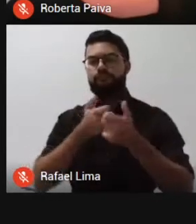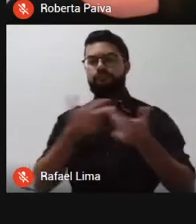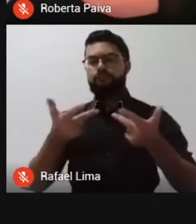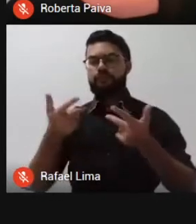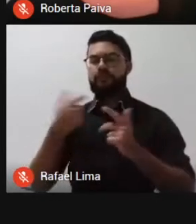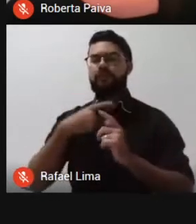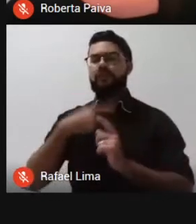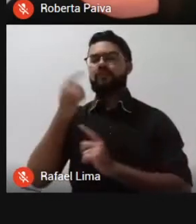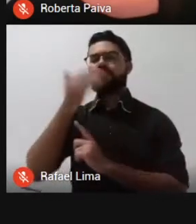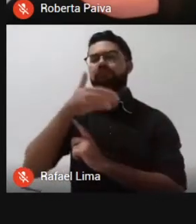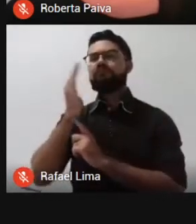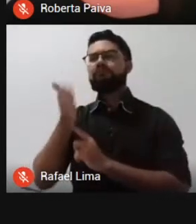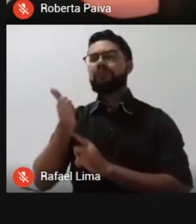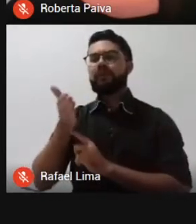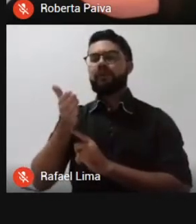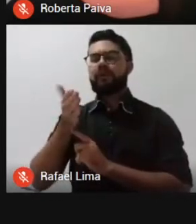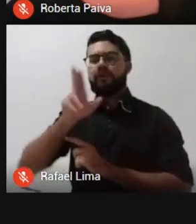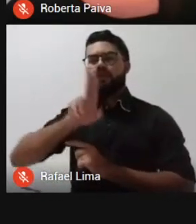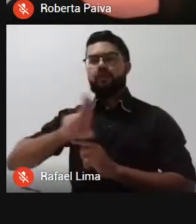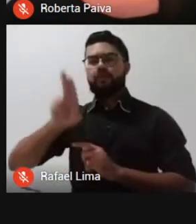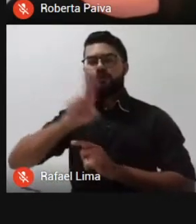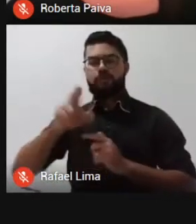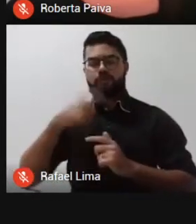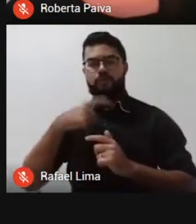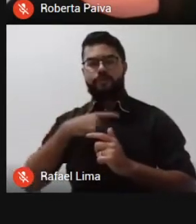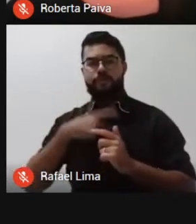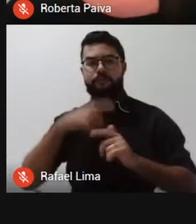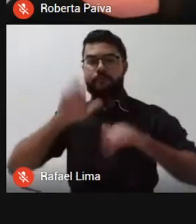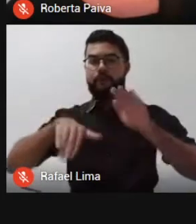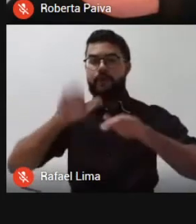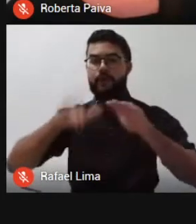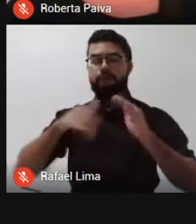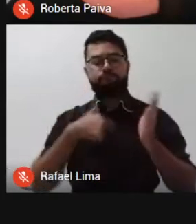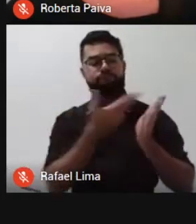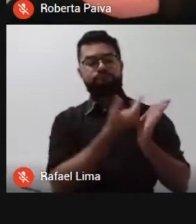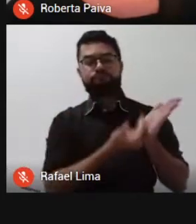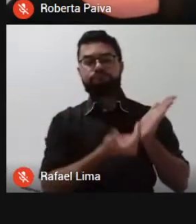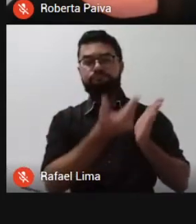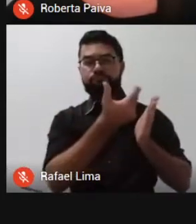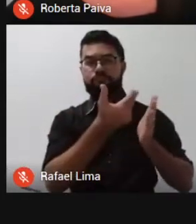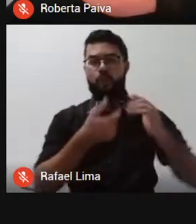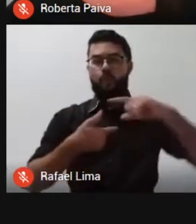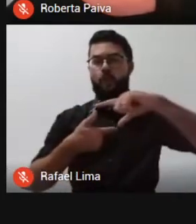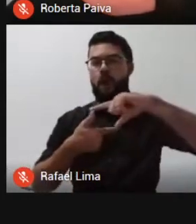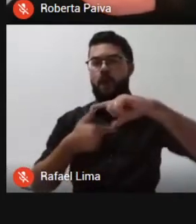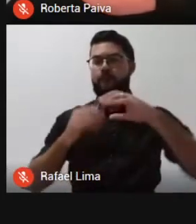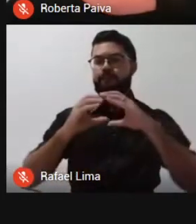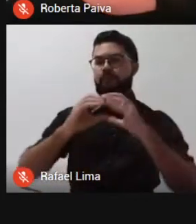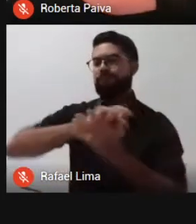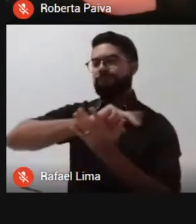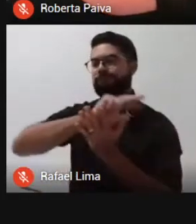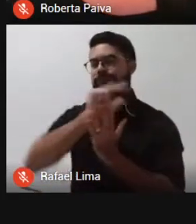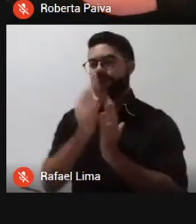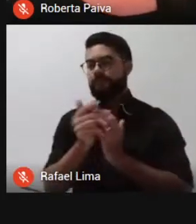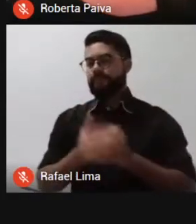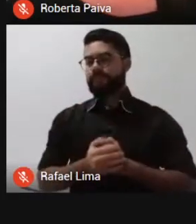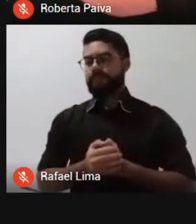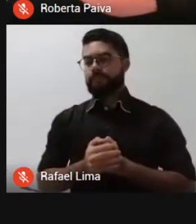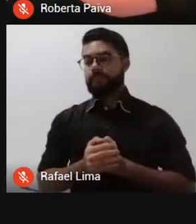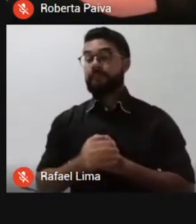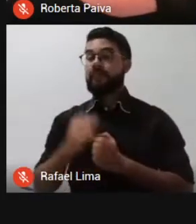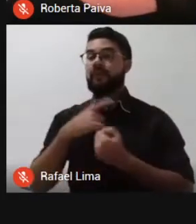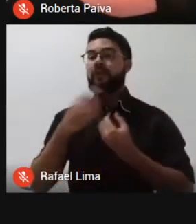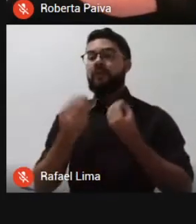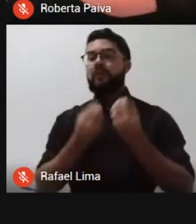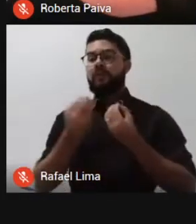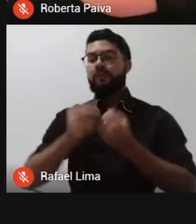a partir de parâmetros, né? Que podem variar o comportamento geométrico de suas formas, né? E, bom, esse conceito de LOD,